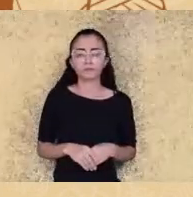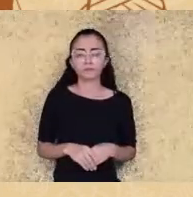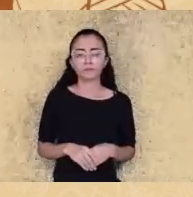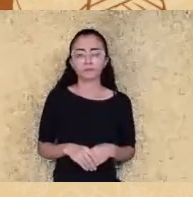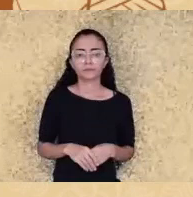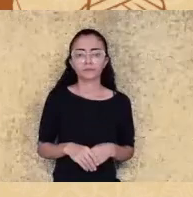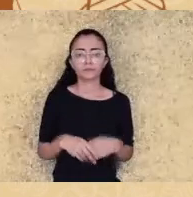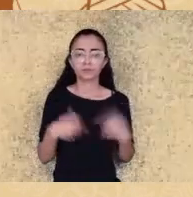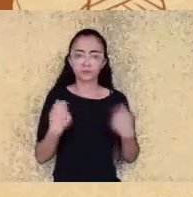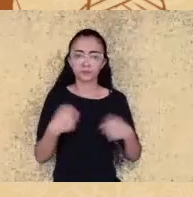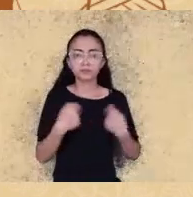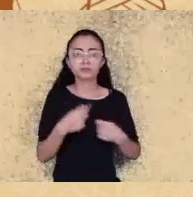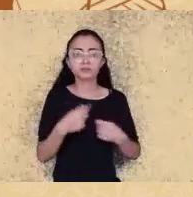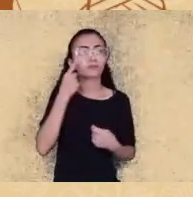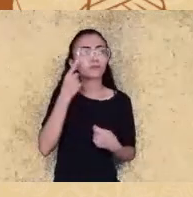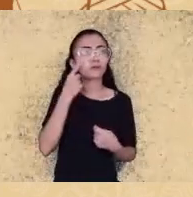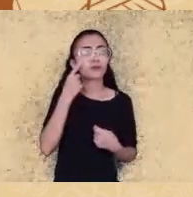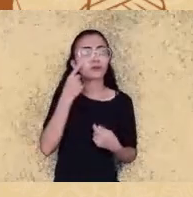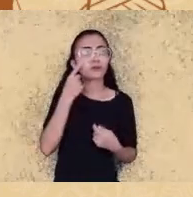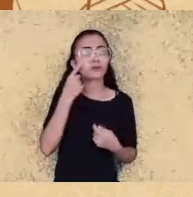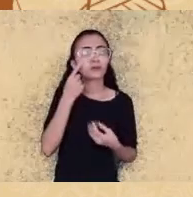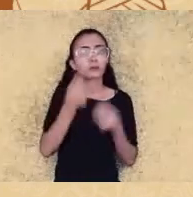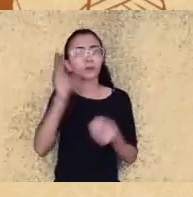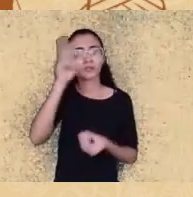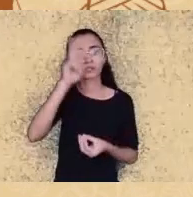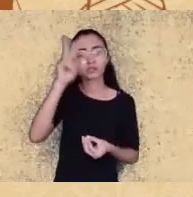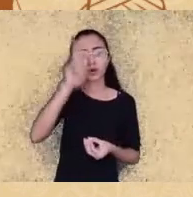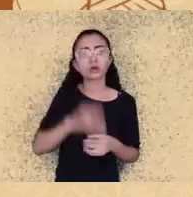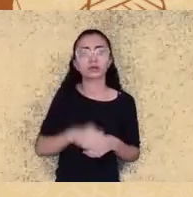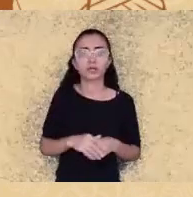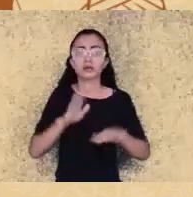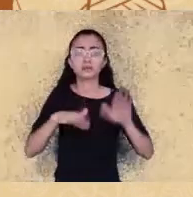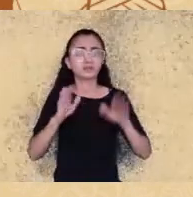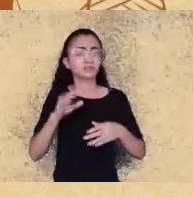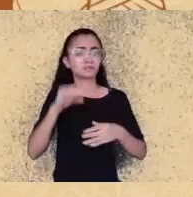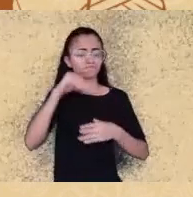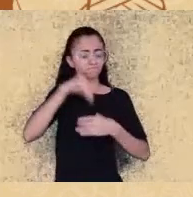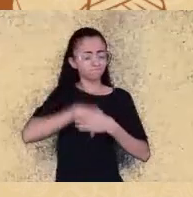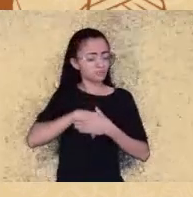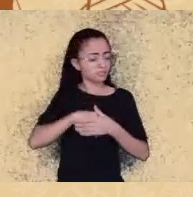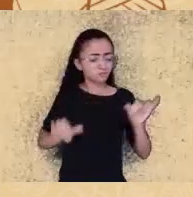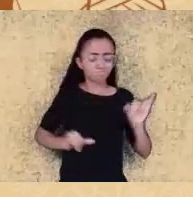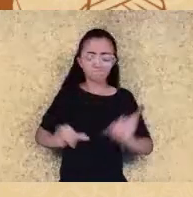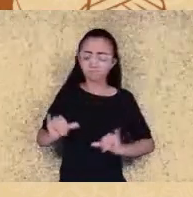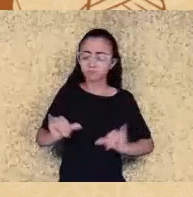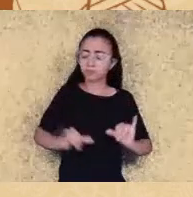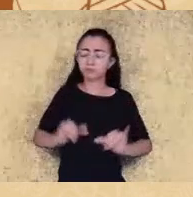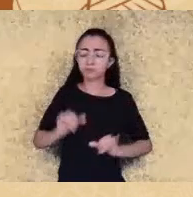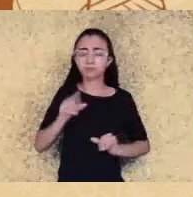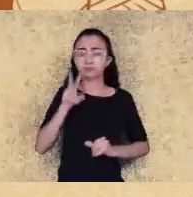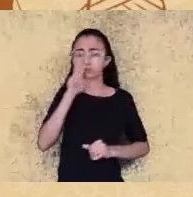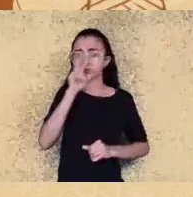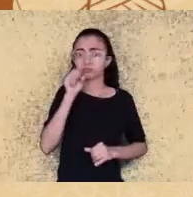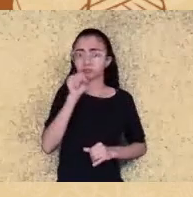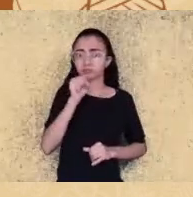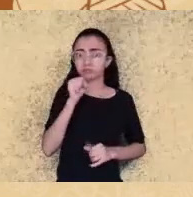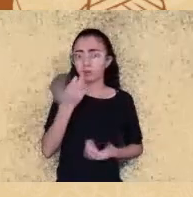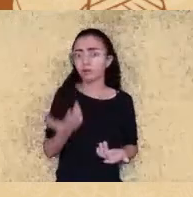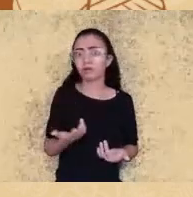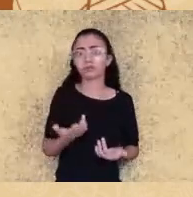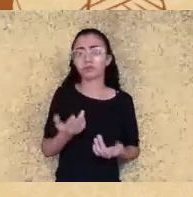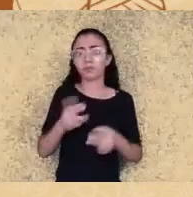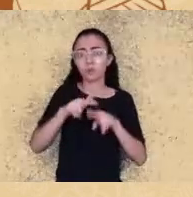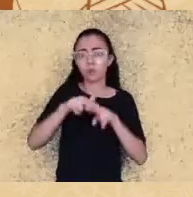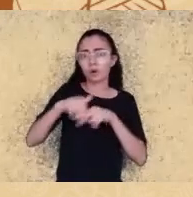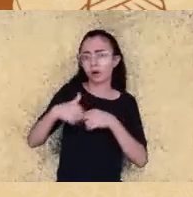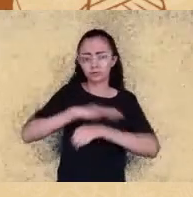história dela, né? Mas que diz respeito a um sofrimento que é político, né? Que é sexista, que é racista, classista,